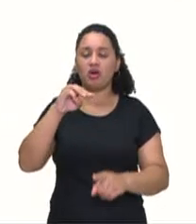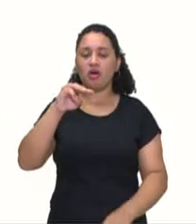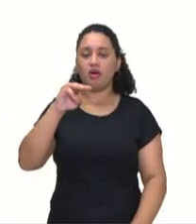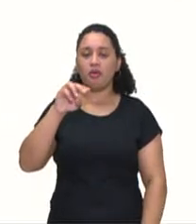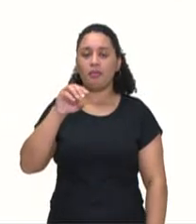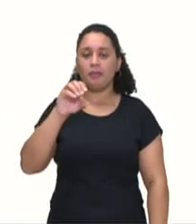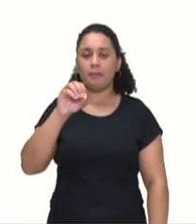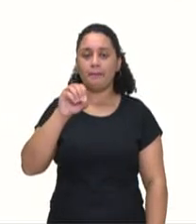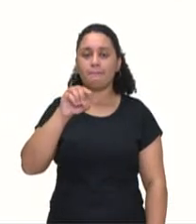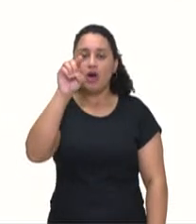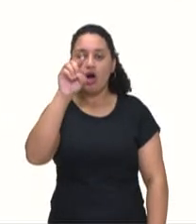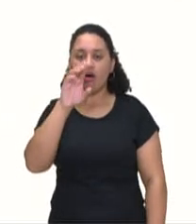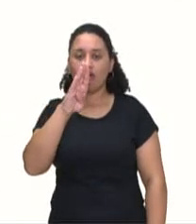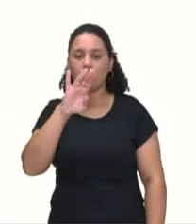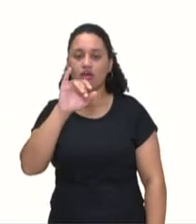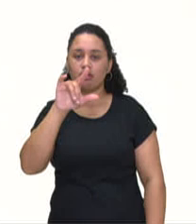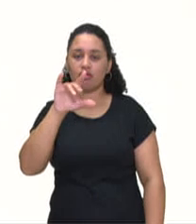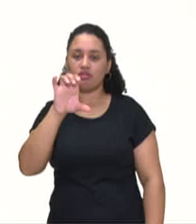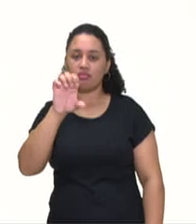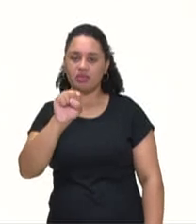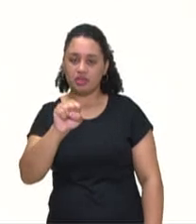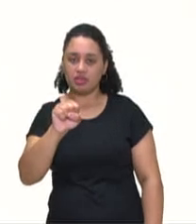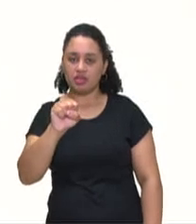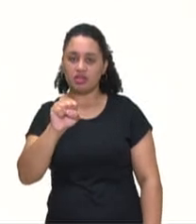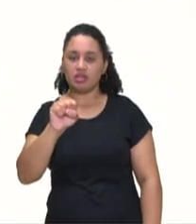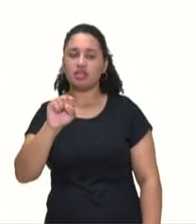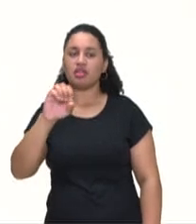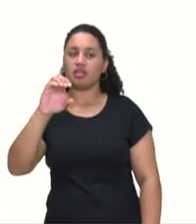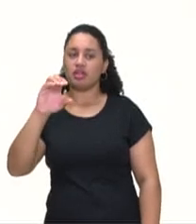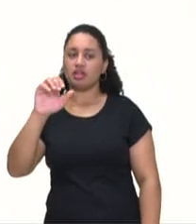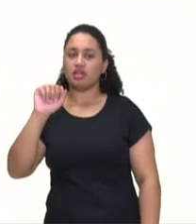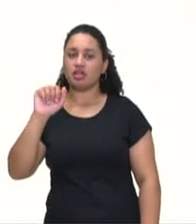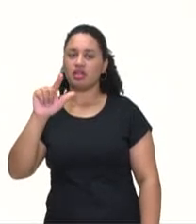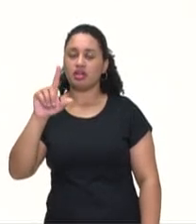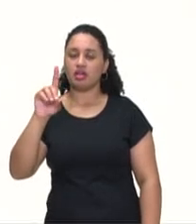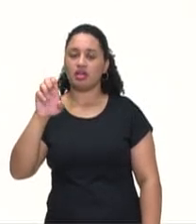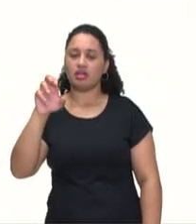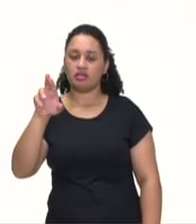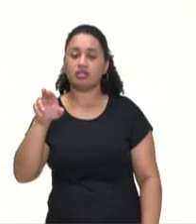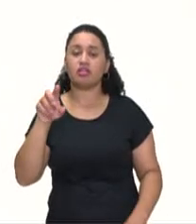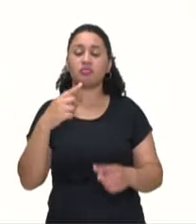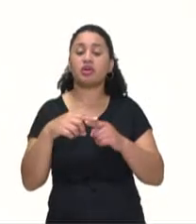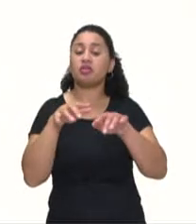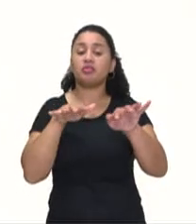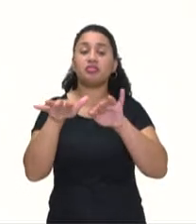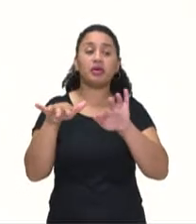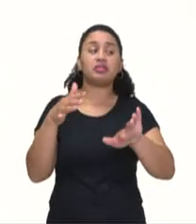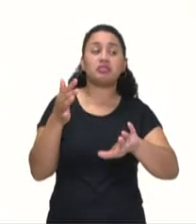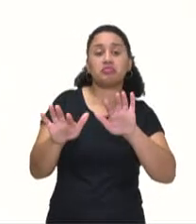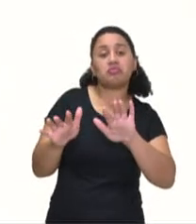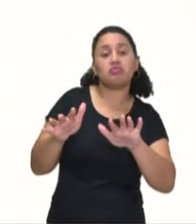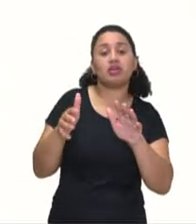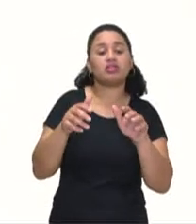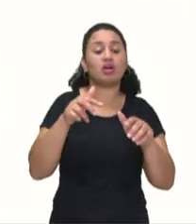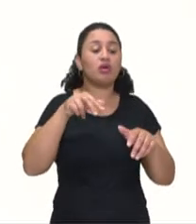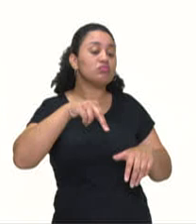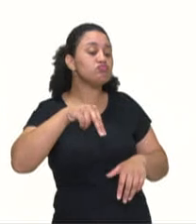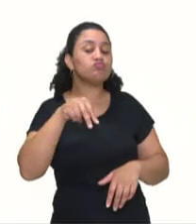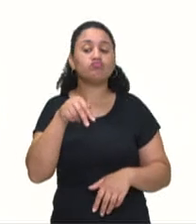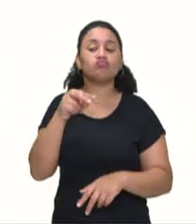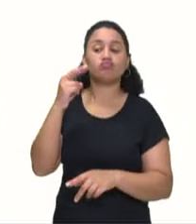Calder, cujo movimento ele independe da posição e do olhar do